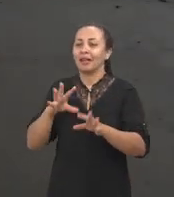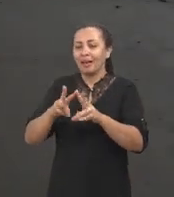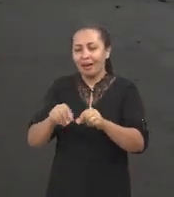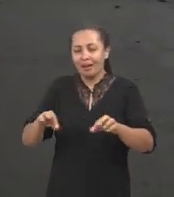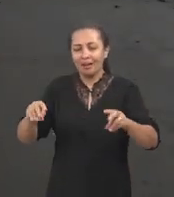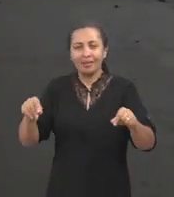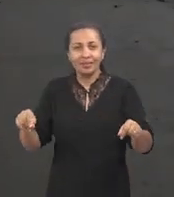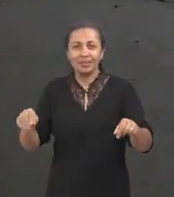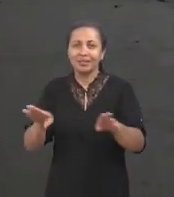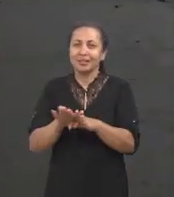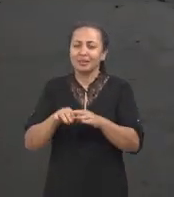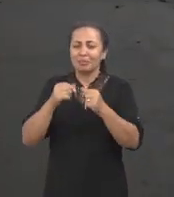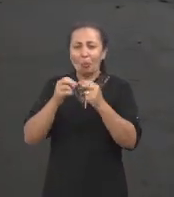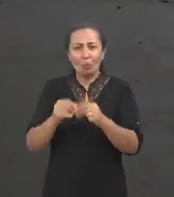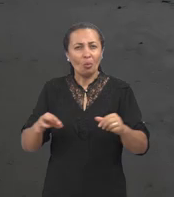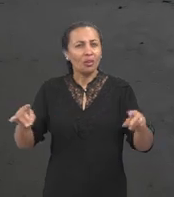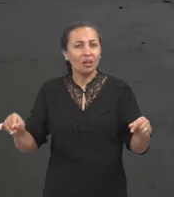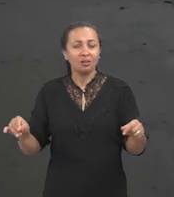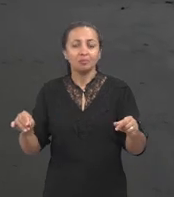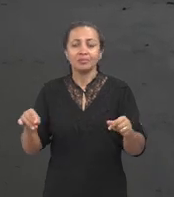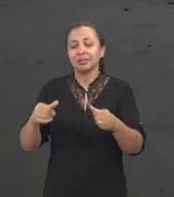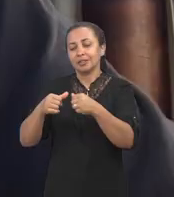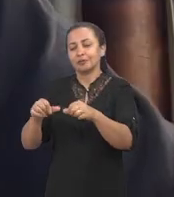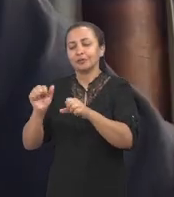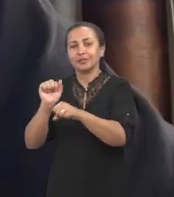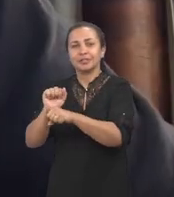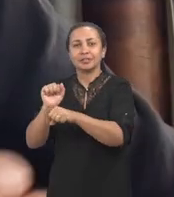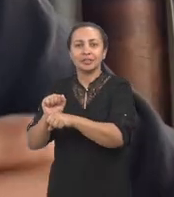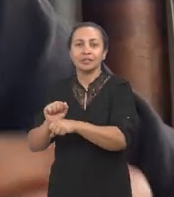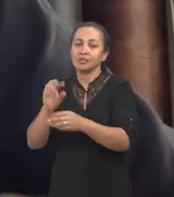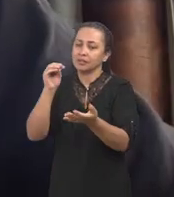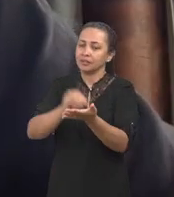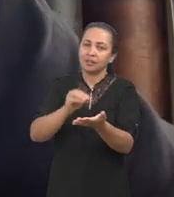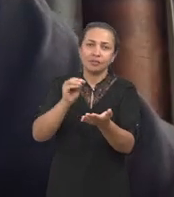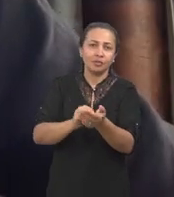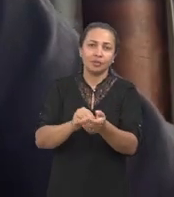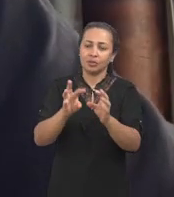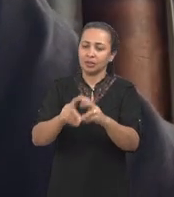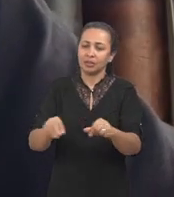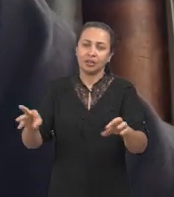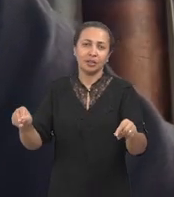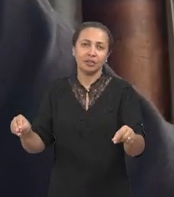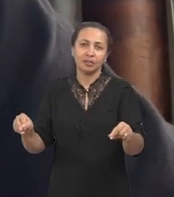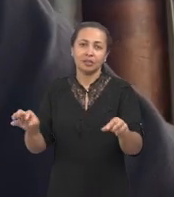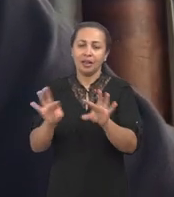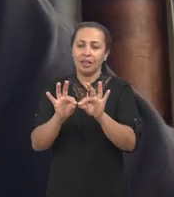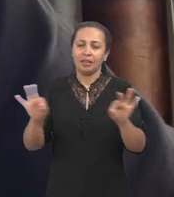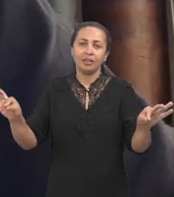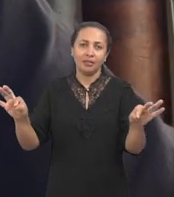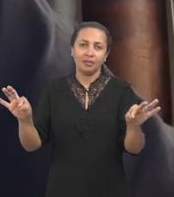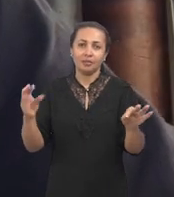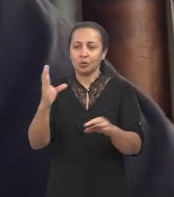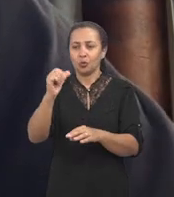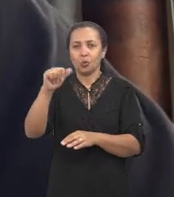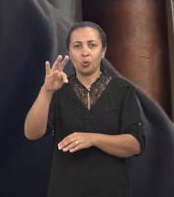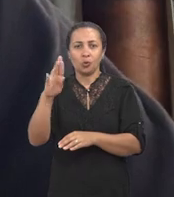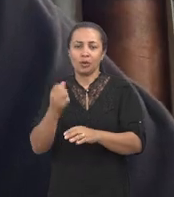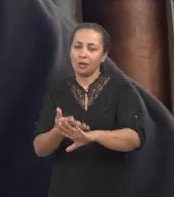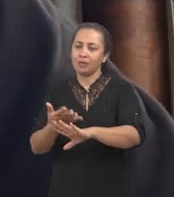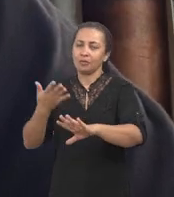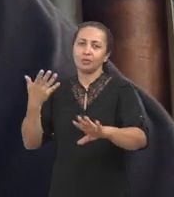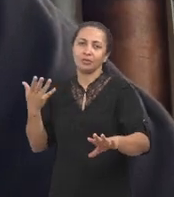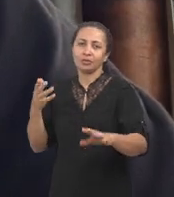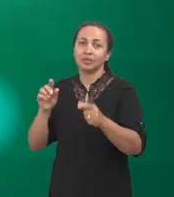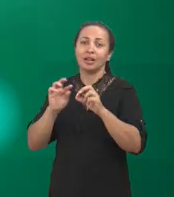de areia e lama que se desloca do Rio para a linha de costa Então se tá faltando areia na linha de costa a gente possa tende a